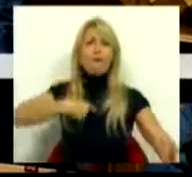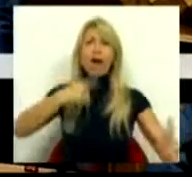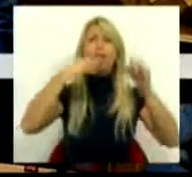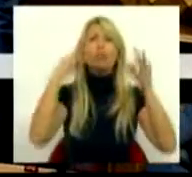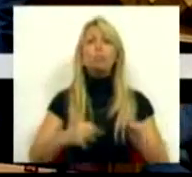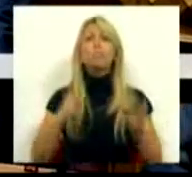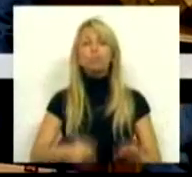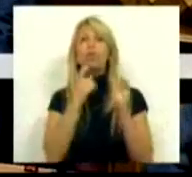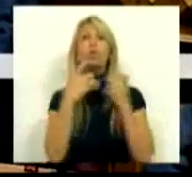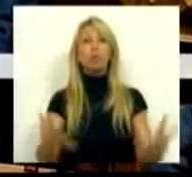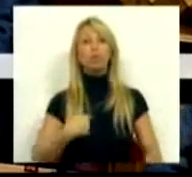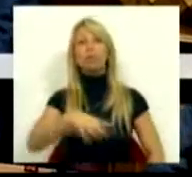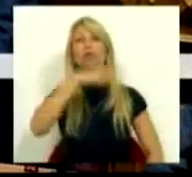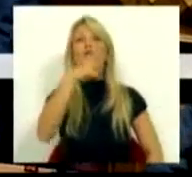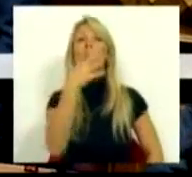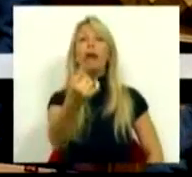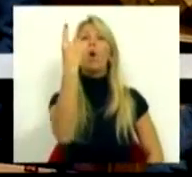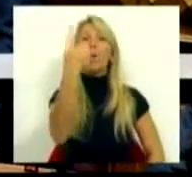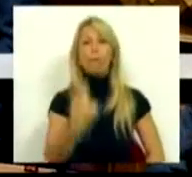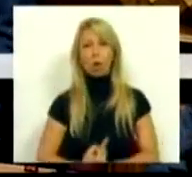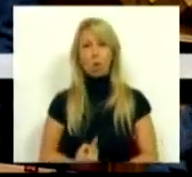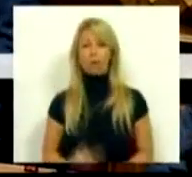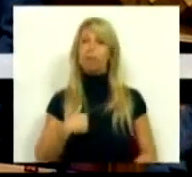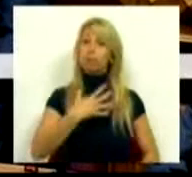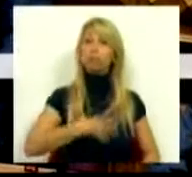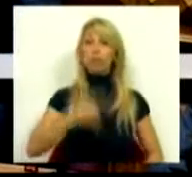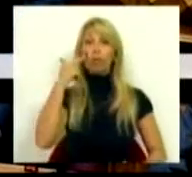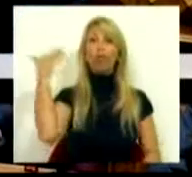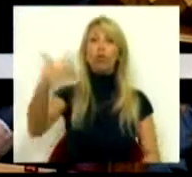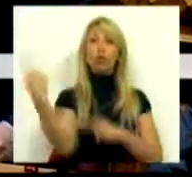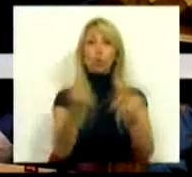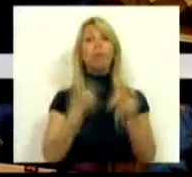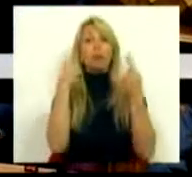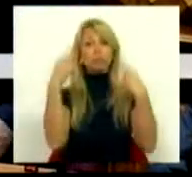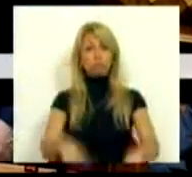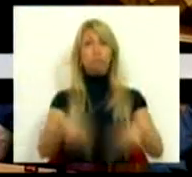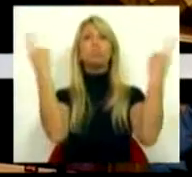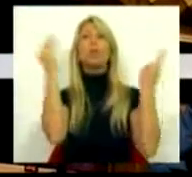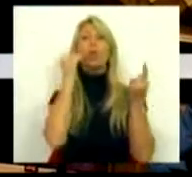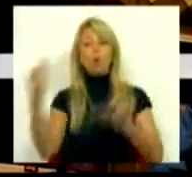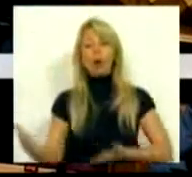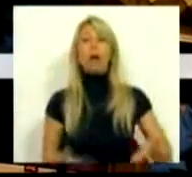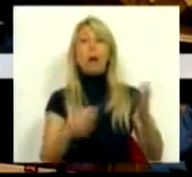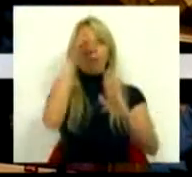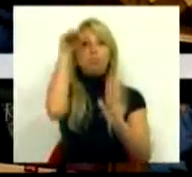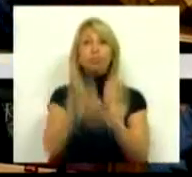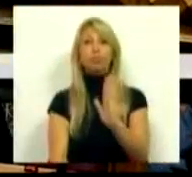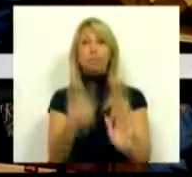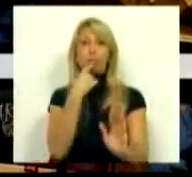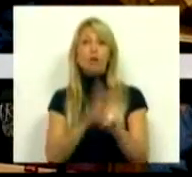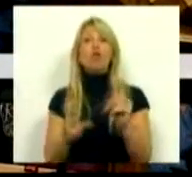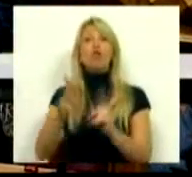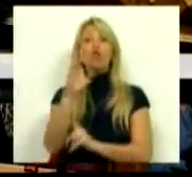vou-lhe explicar uma coisa. Terei todo o gosto em futuros debates em demonstrar como a trajetória da descida dos juros